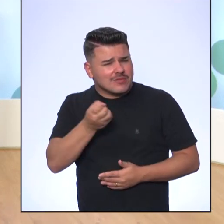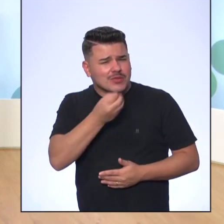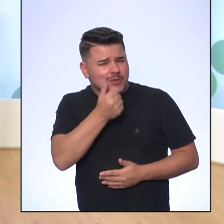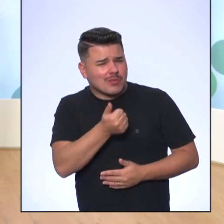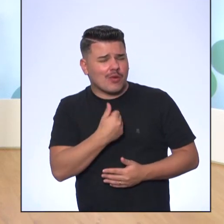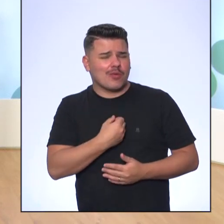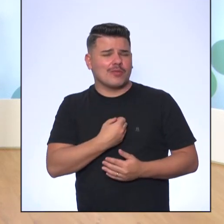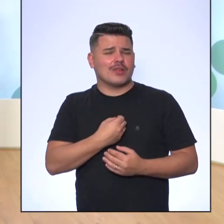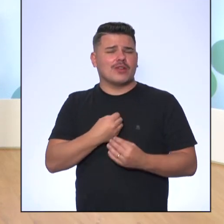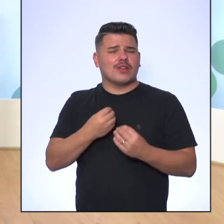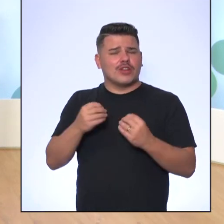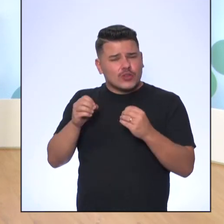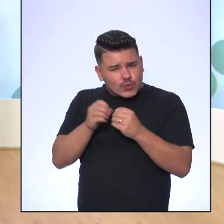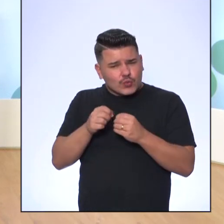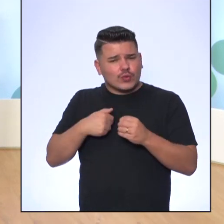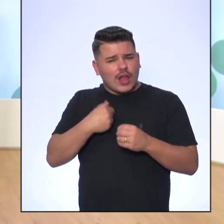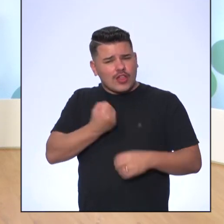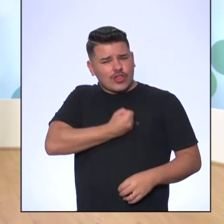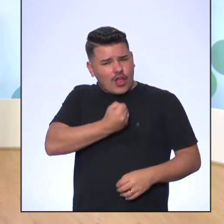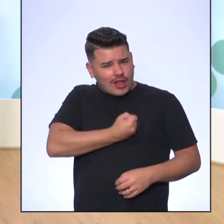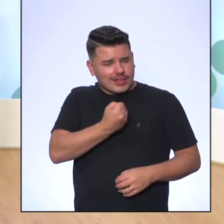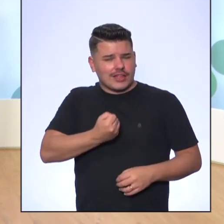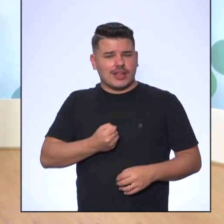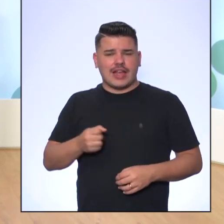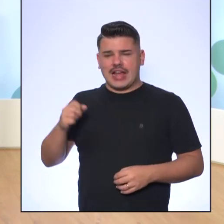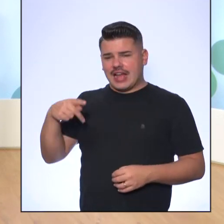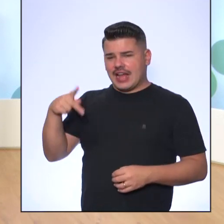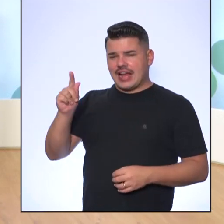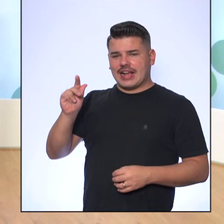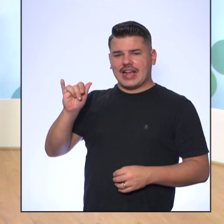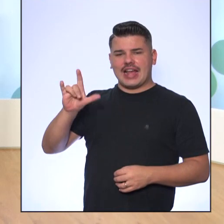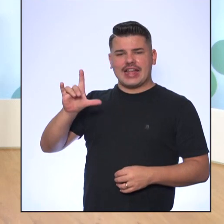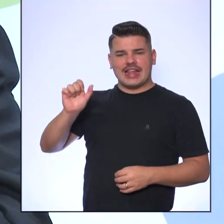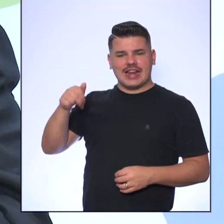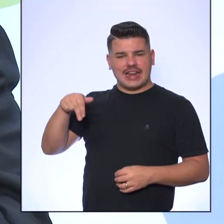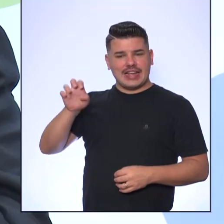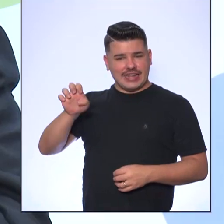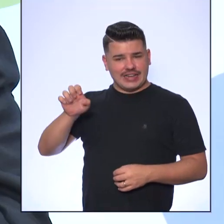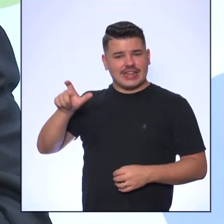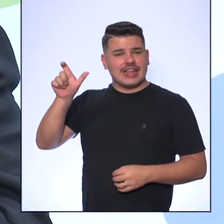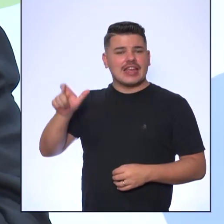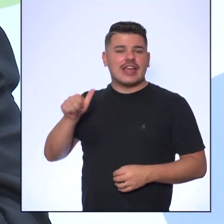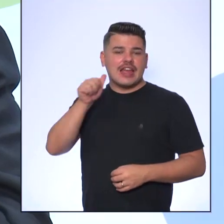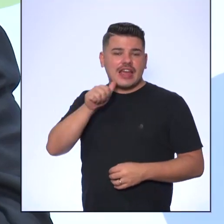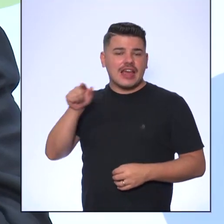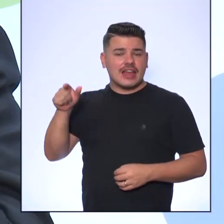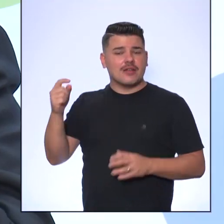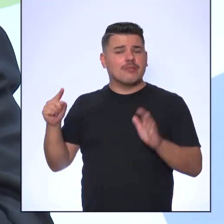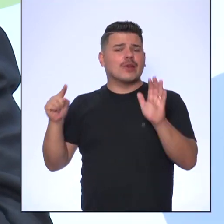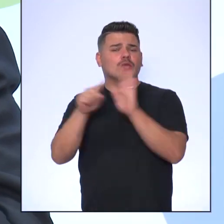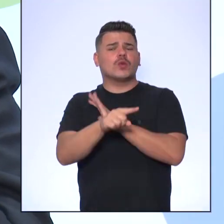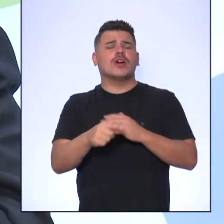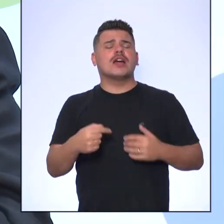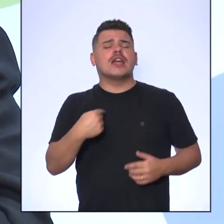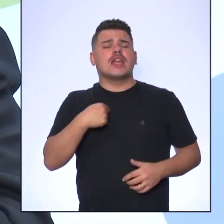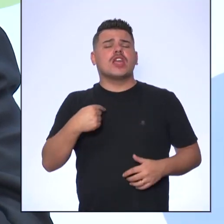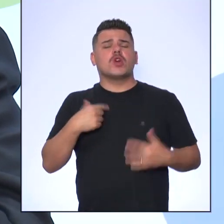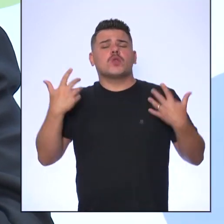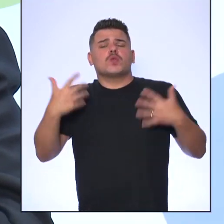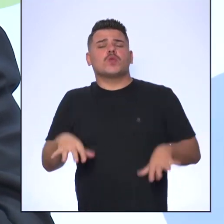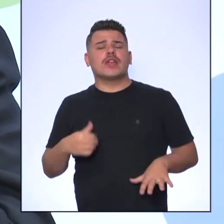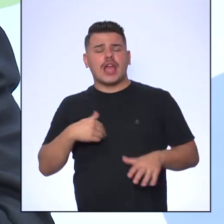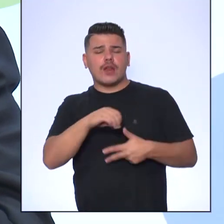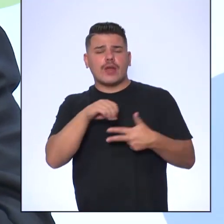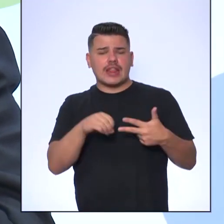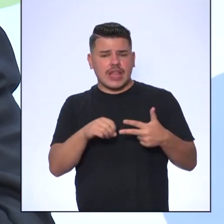Kaila, ou Kailane, na verdade, desculpa, ela fez essa pergunta. E se eu não fazer o Enem este